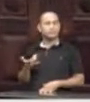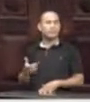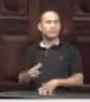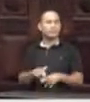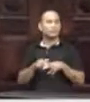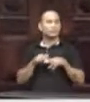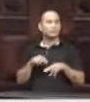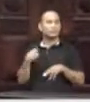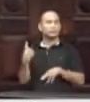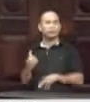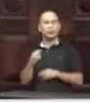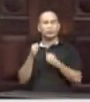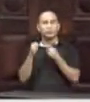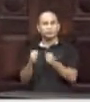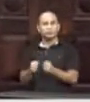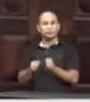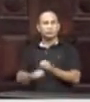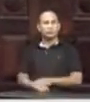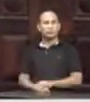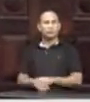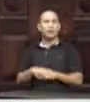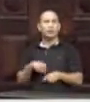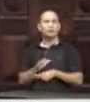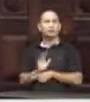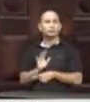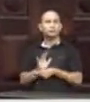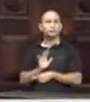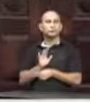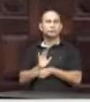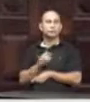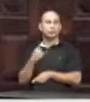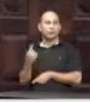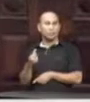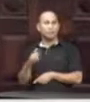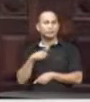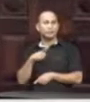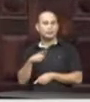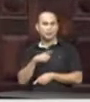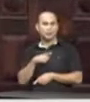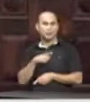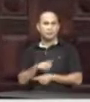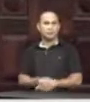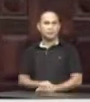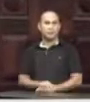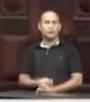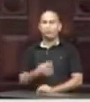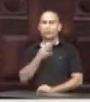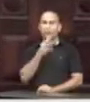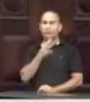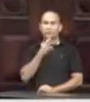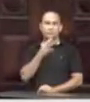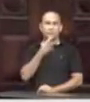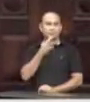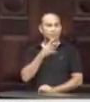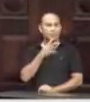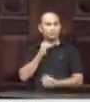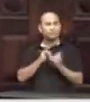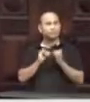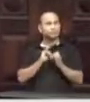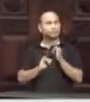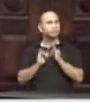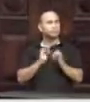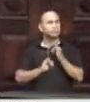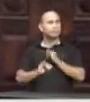que nós possamos ajudar, para que nós tenhamos o conhecimento das